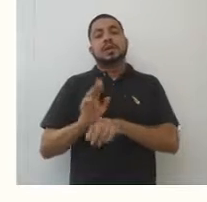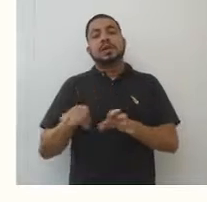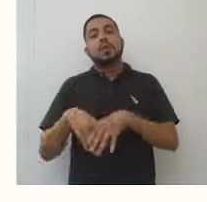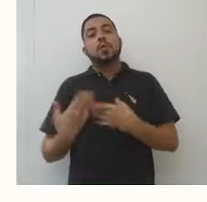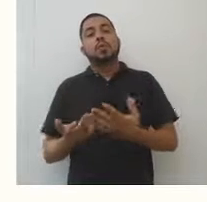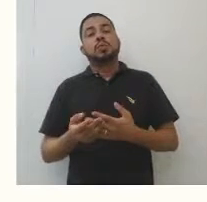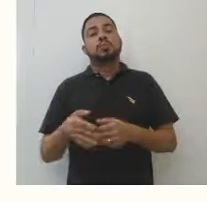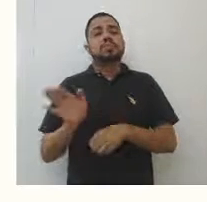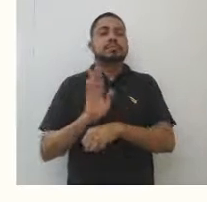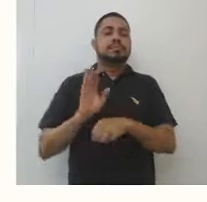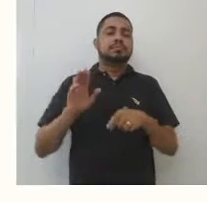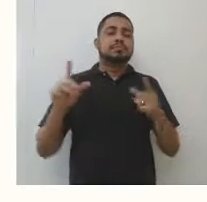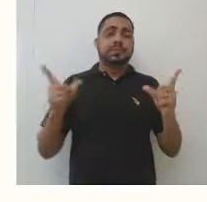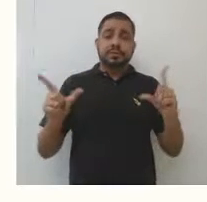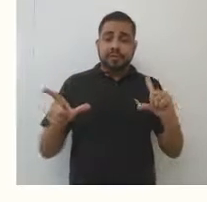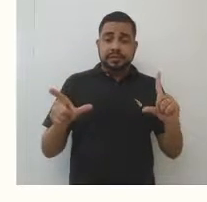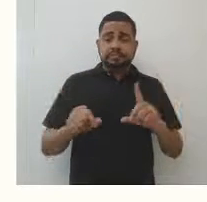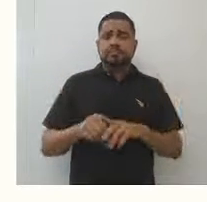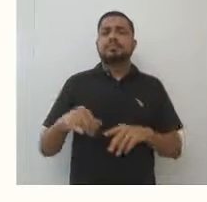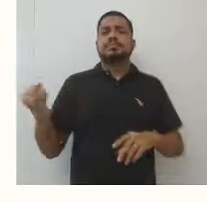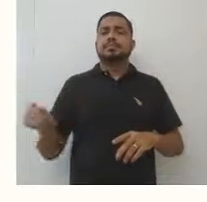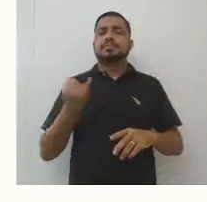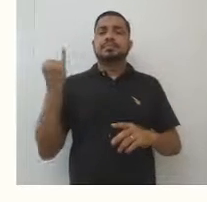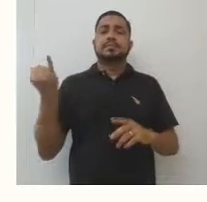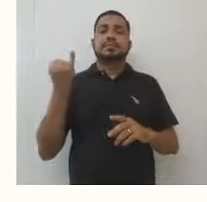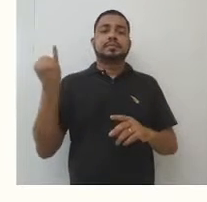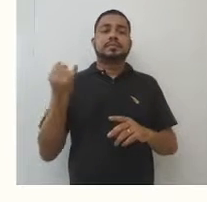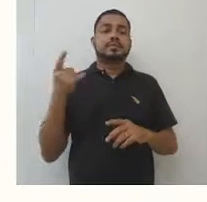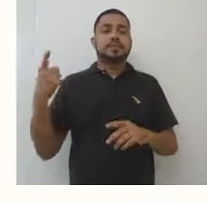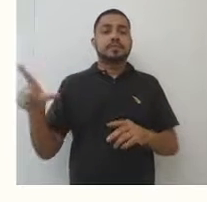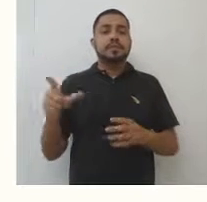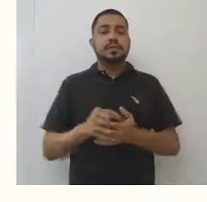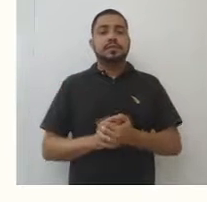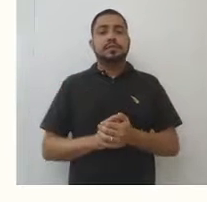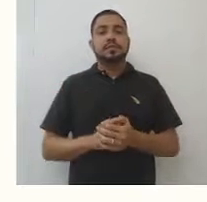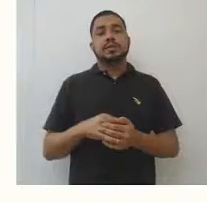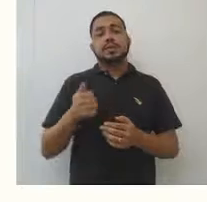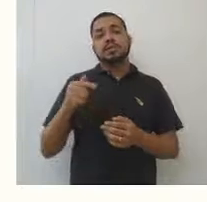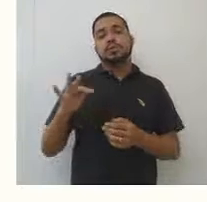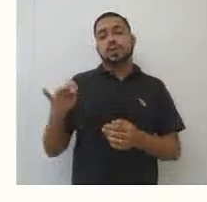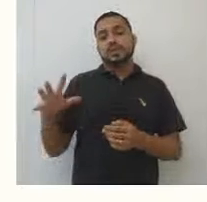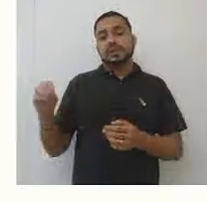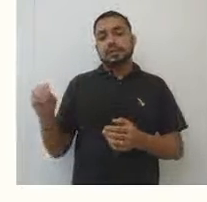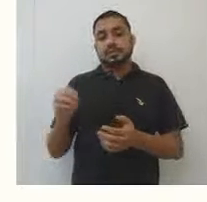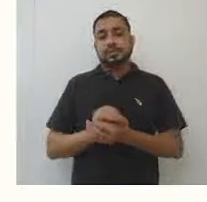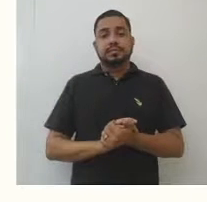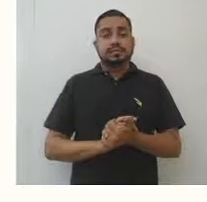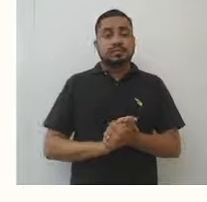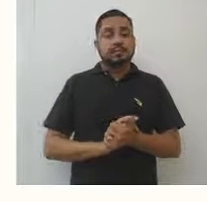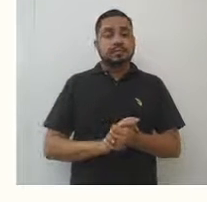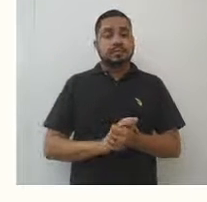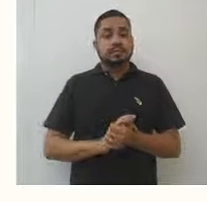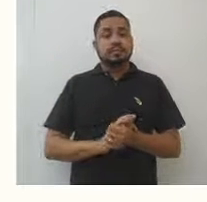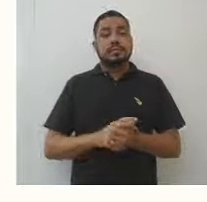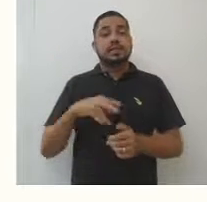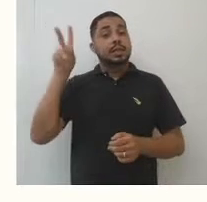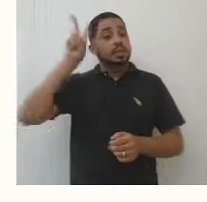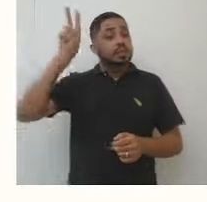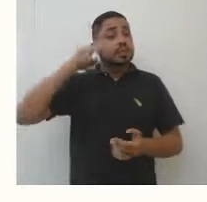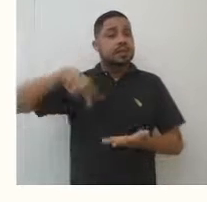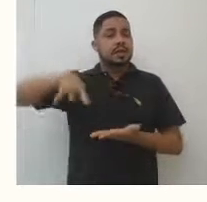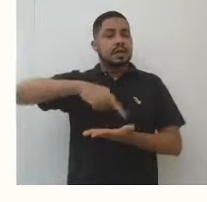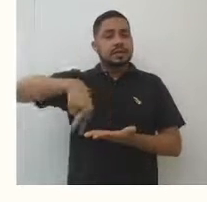É importante que esse daí é outro ramo de atuação. Lembrando que a dança é